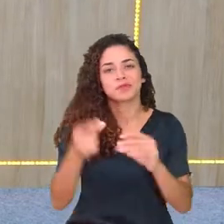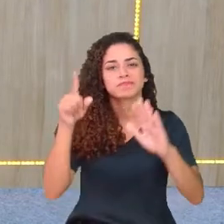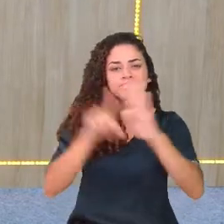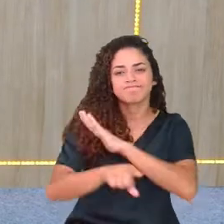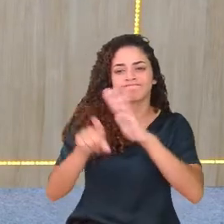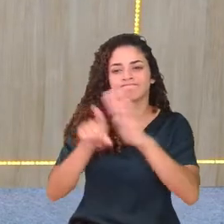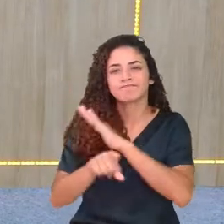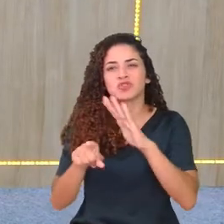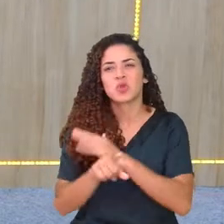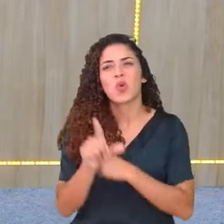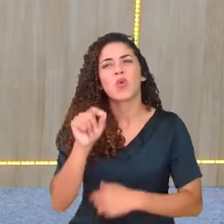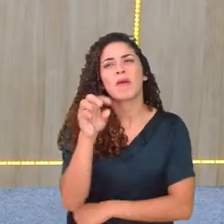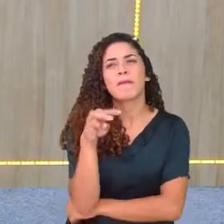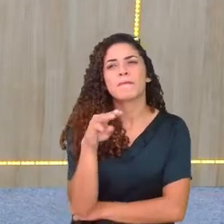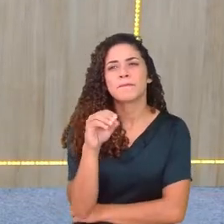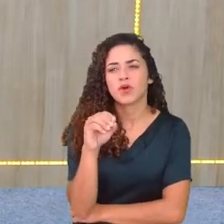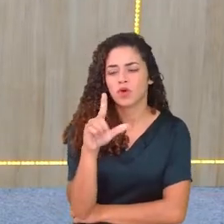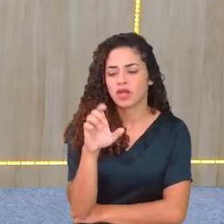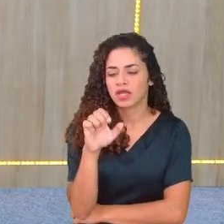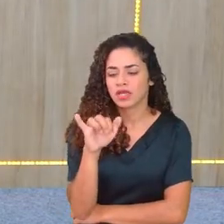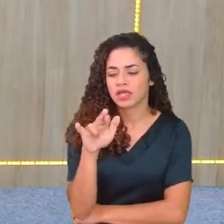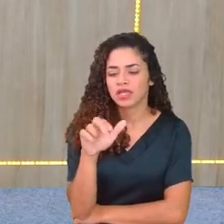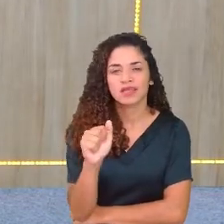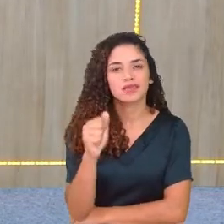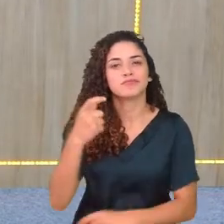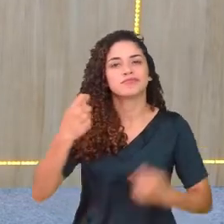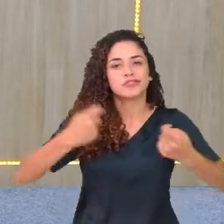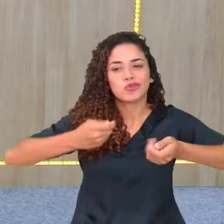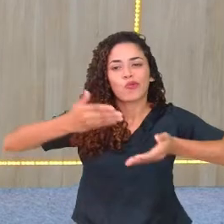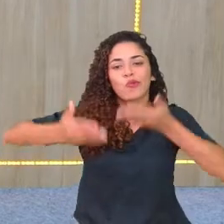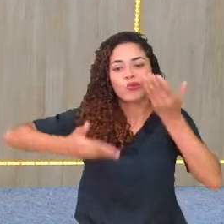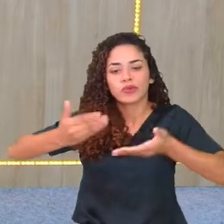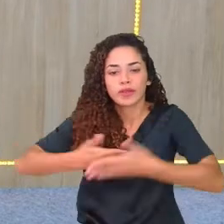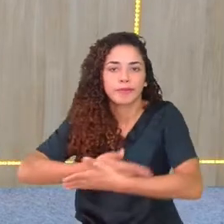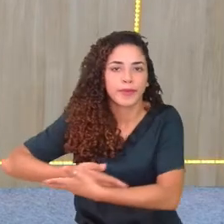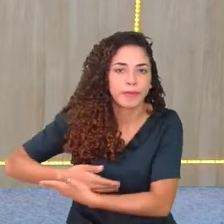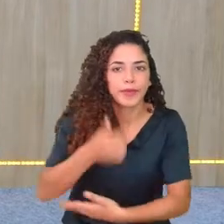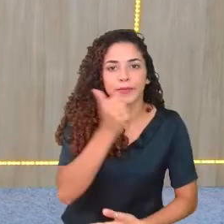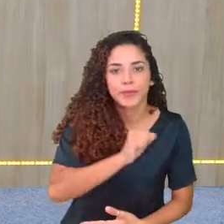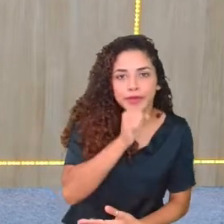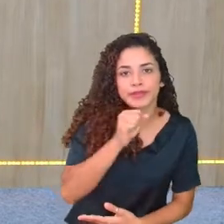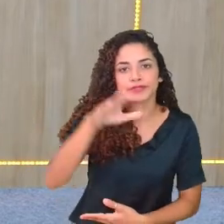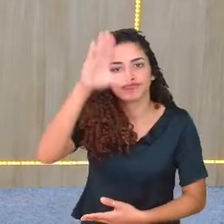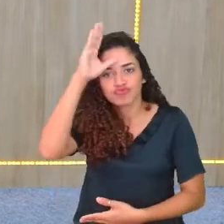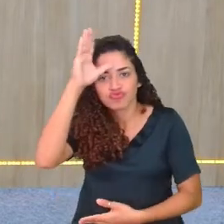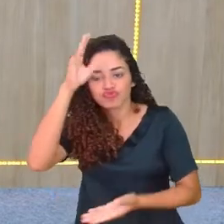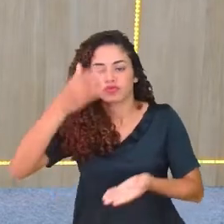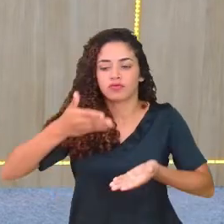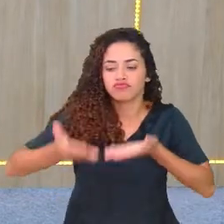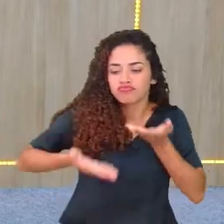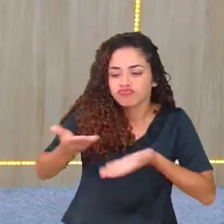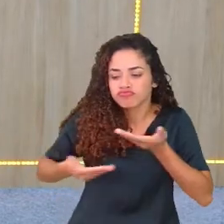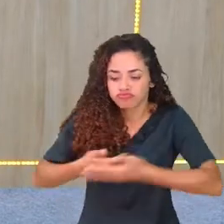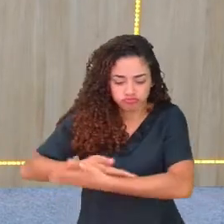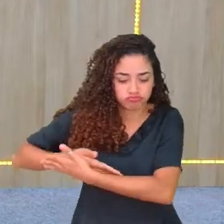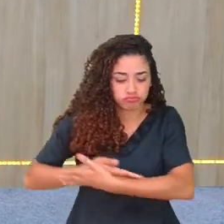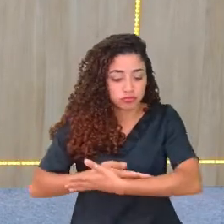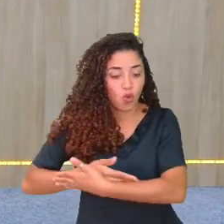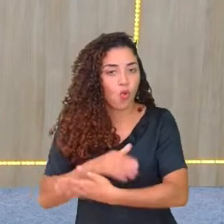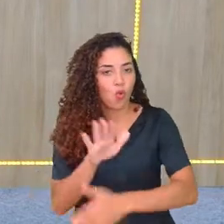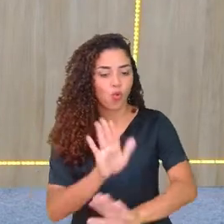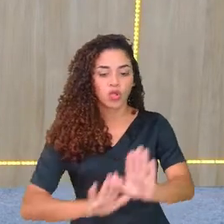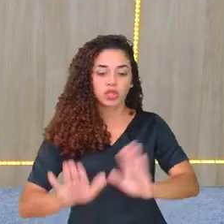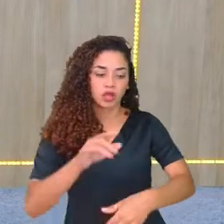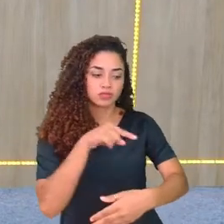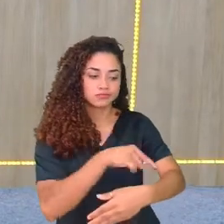a moleira? Não é? O que é aquele cuidado que todo mundo tem, que a mamãe, que a tia, a madrinha, que chega com um bebê e diz, cuidado,